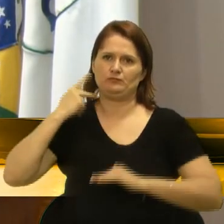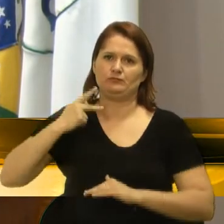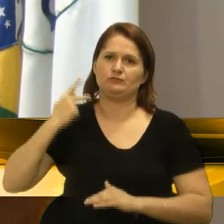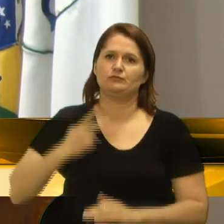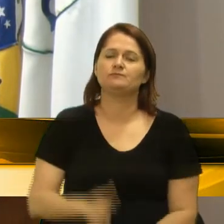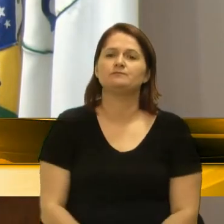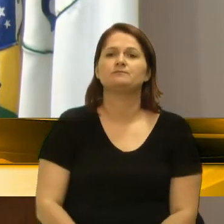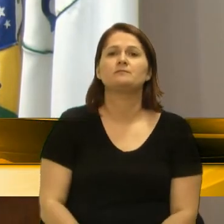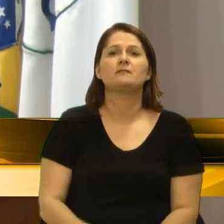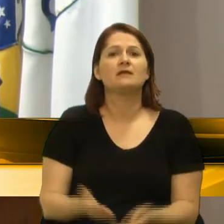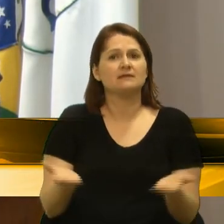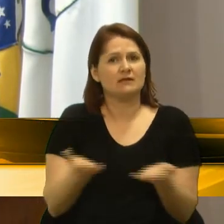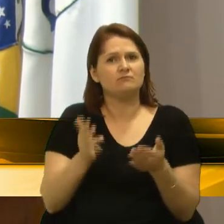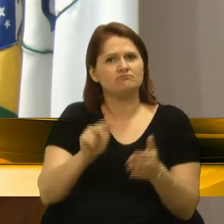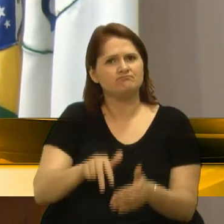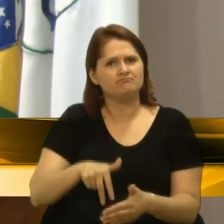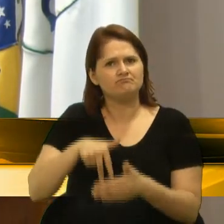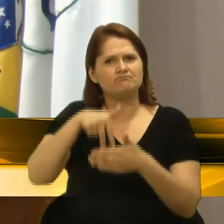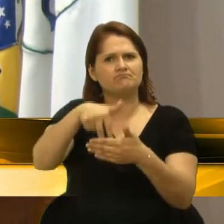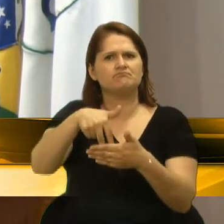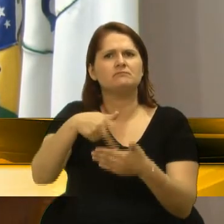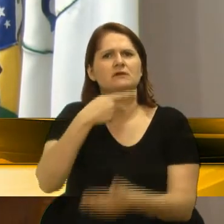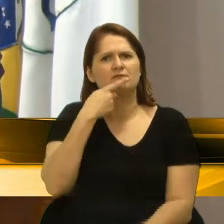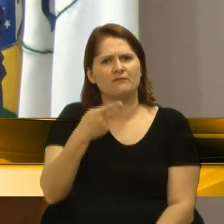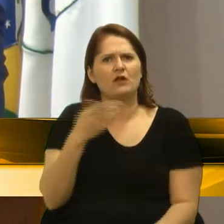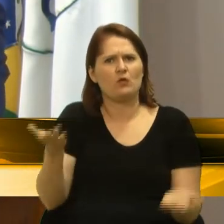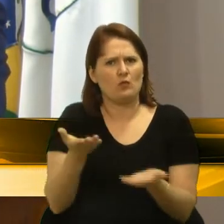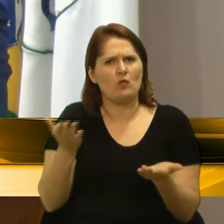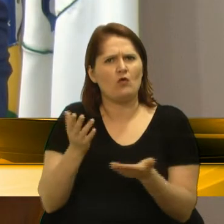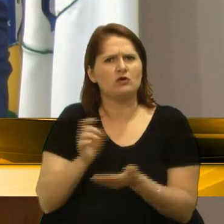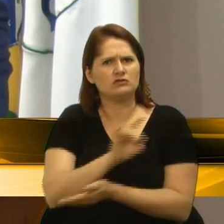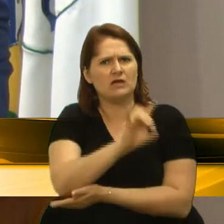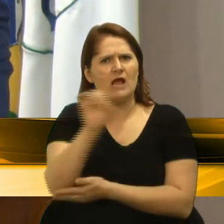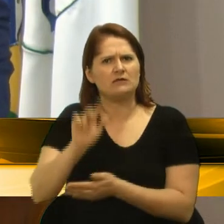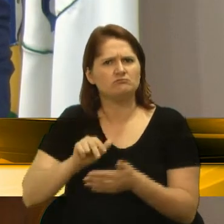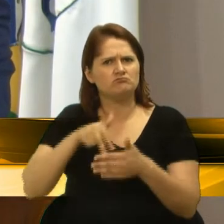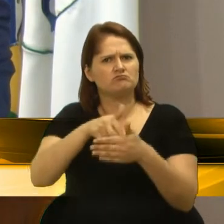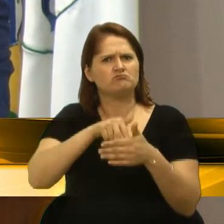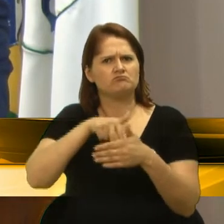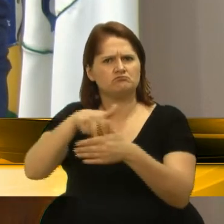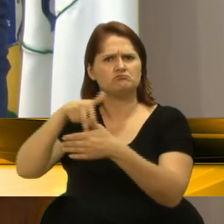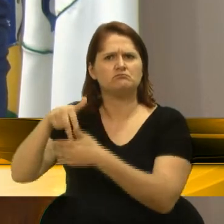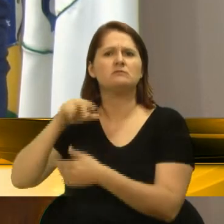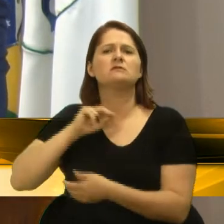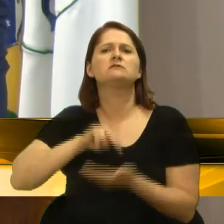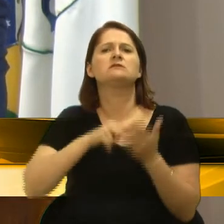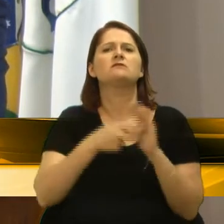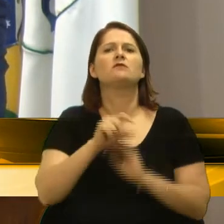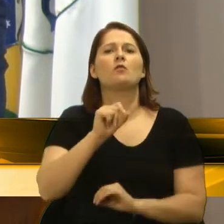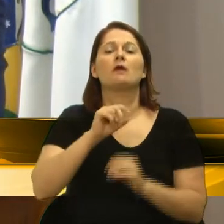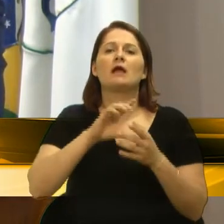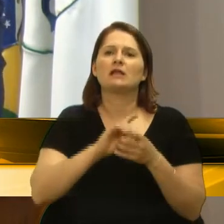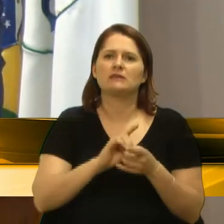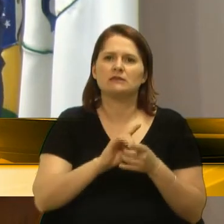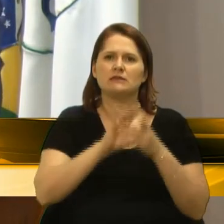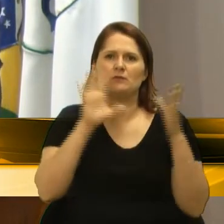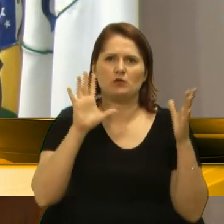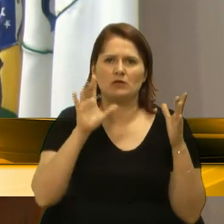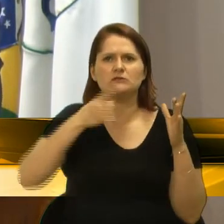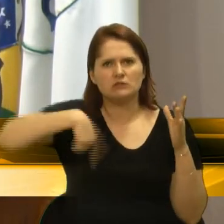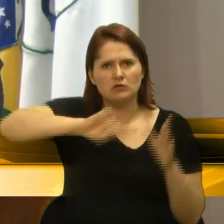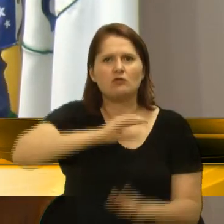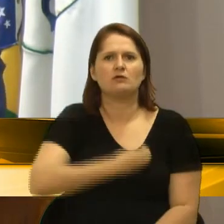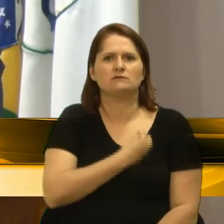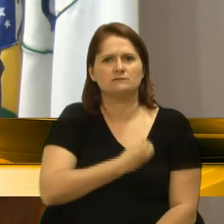é prova disso. Vivemos em uma democracia e os limites são claros. Extravasando a imunidade,